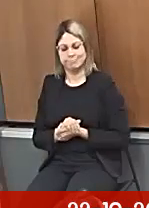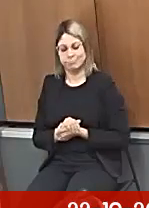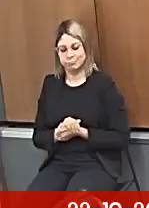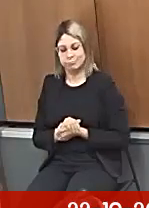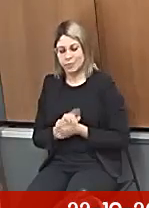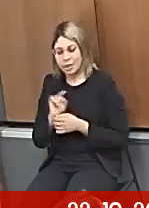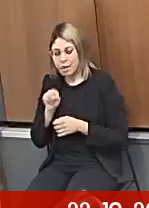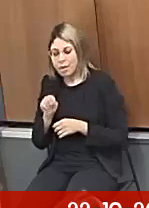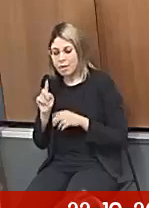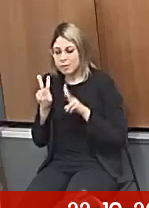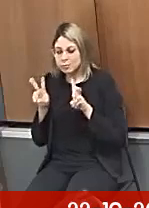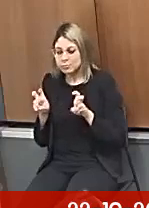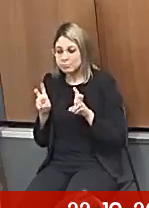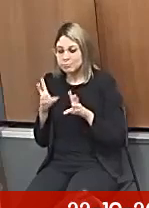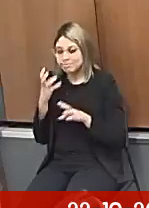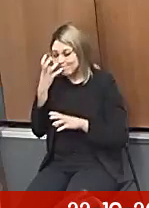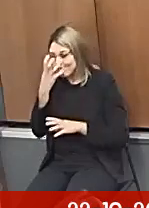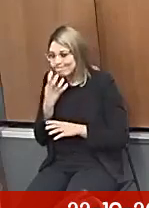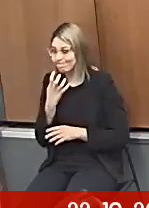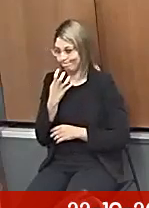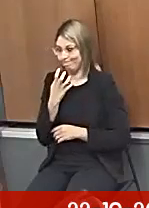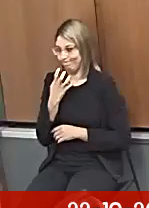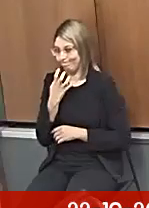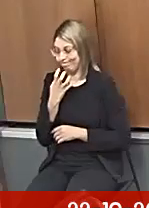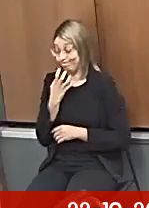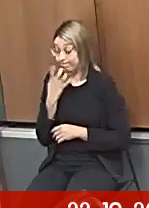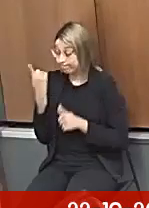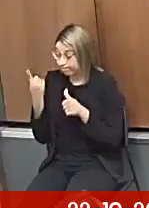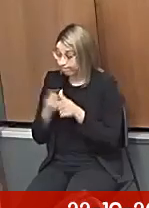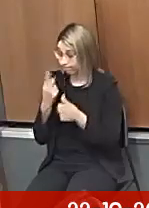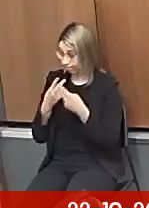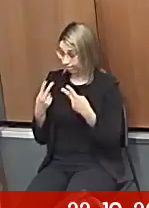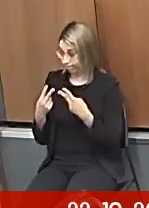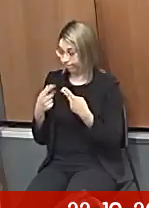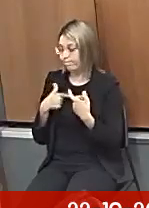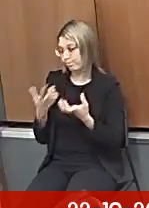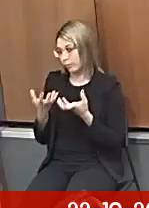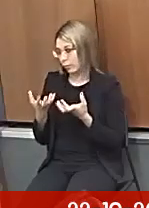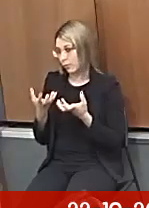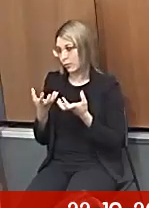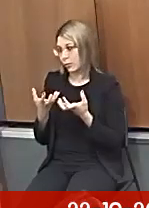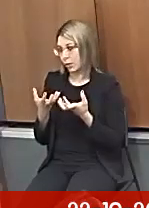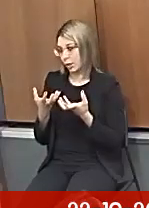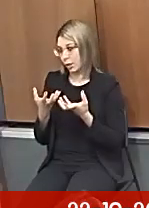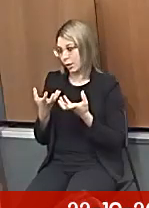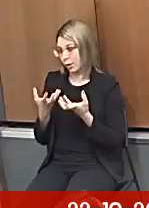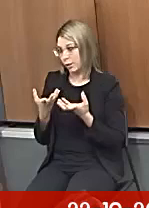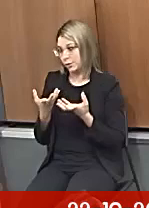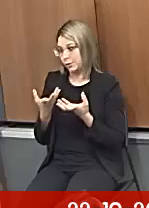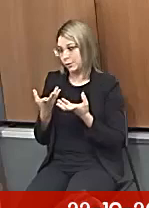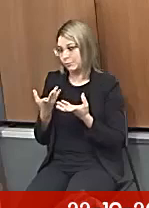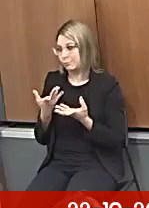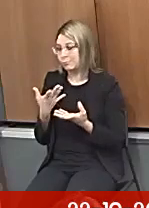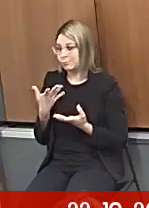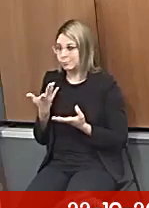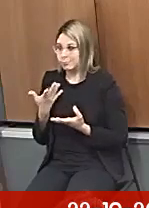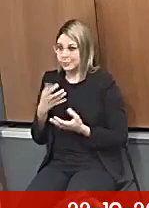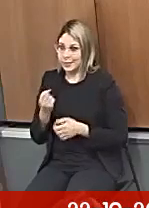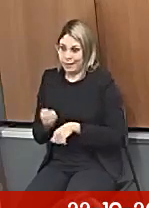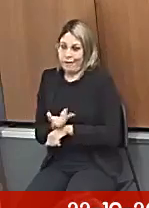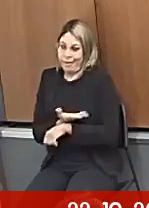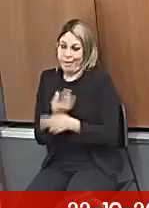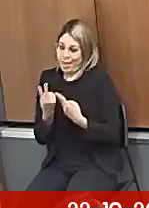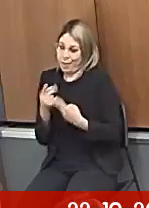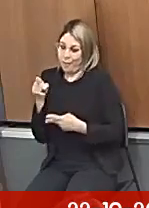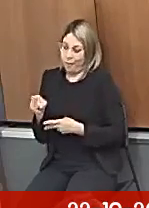e de um assunto muito sério. Primeiro, eu queria ter o otimismo do deputado professor Wendel,